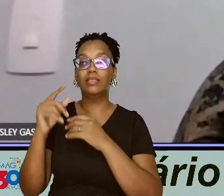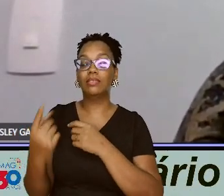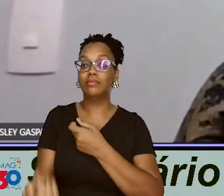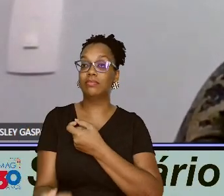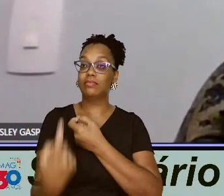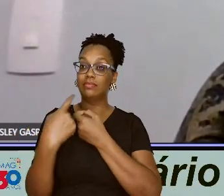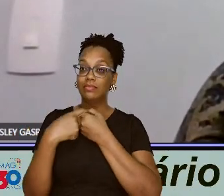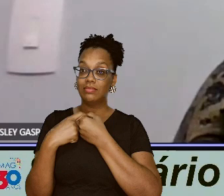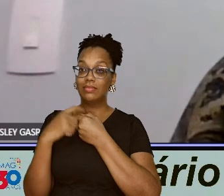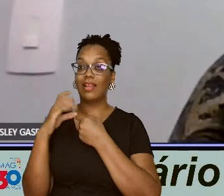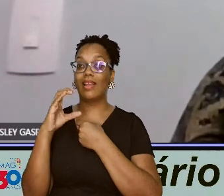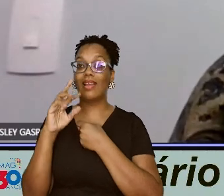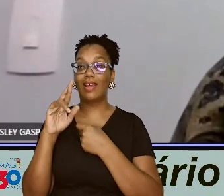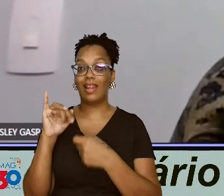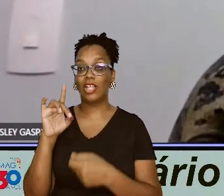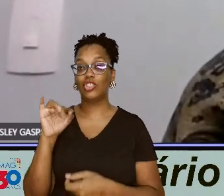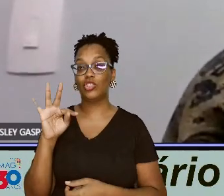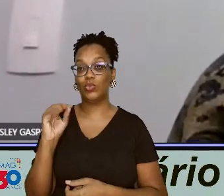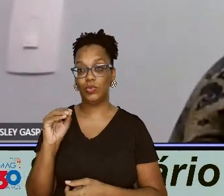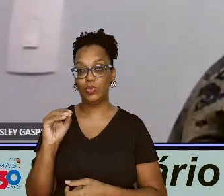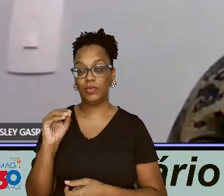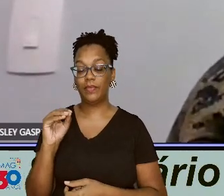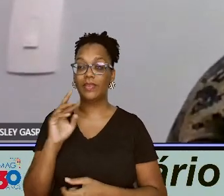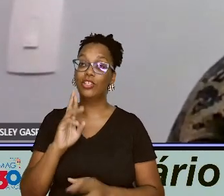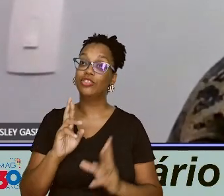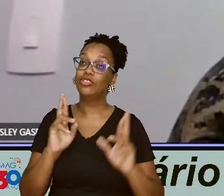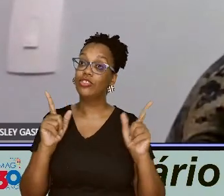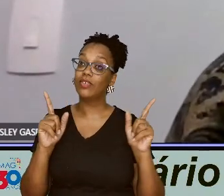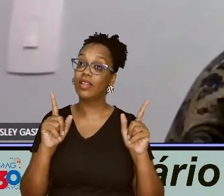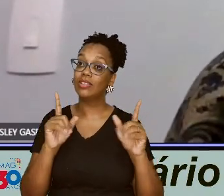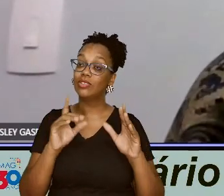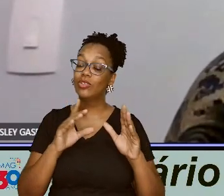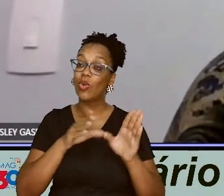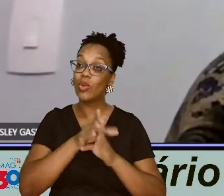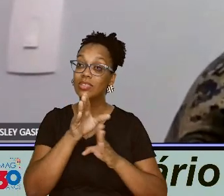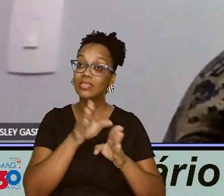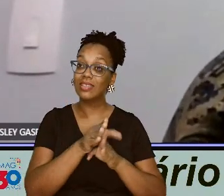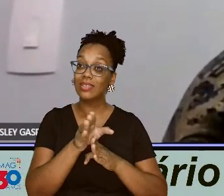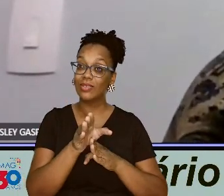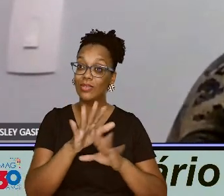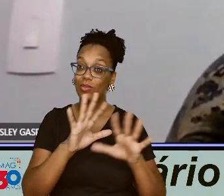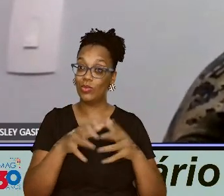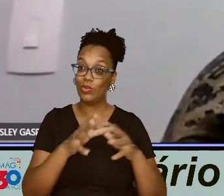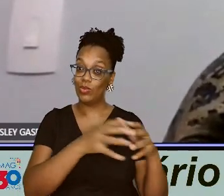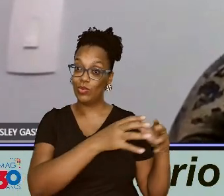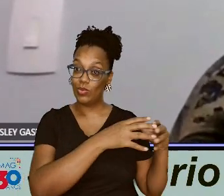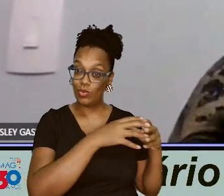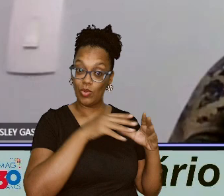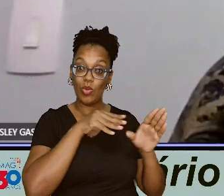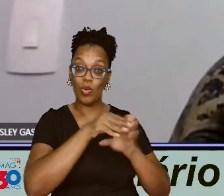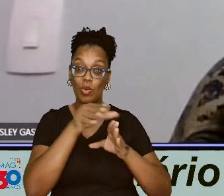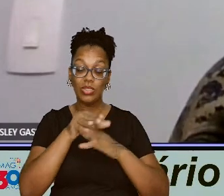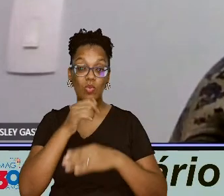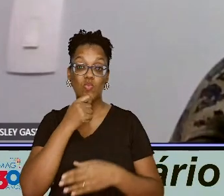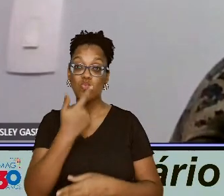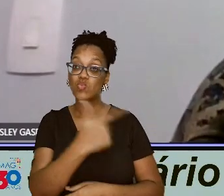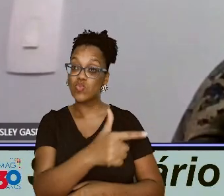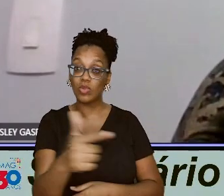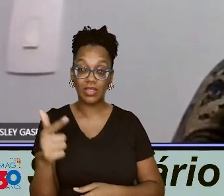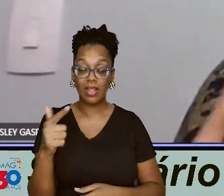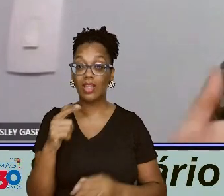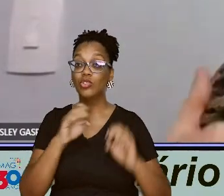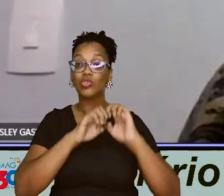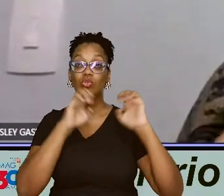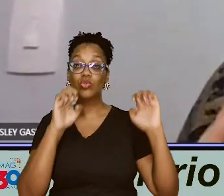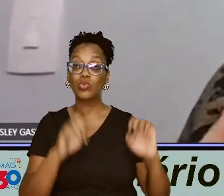recuperabilidade do crédito, né? Diferente dos conselhos. Então, os conselhos não têm qualquer